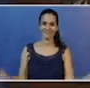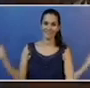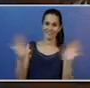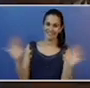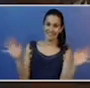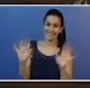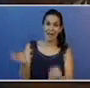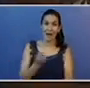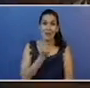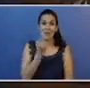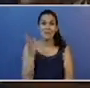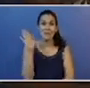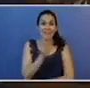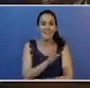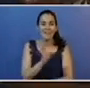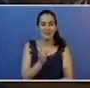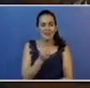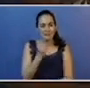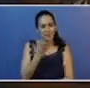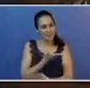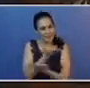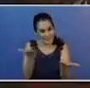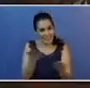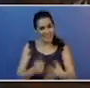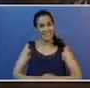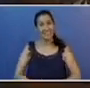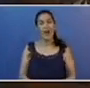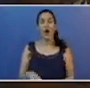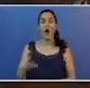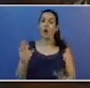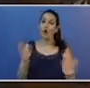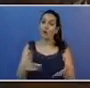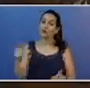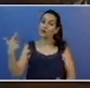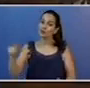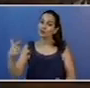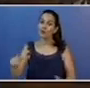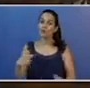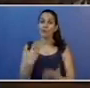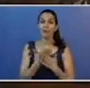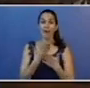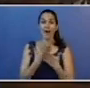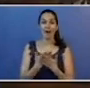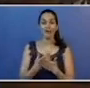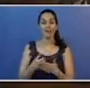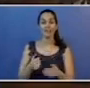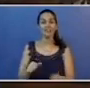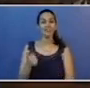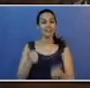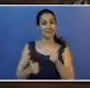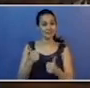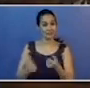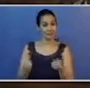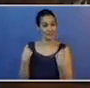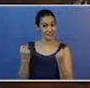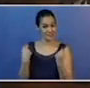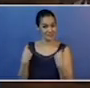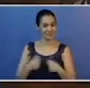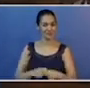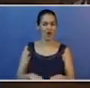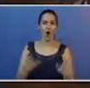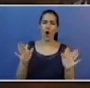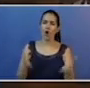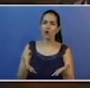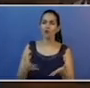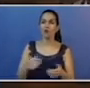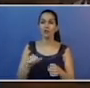Olá, boa tarde, tudo bem com vocês? Estamos aqui novamente para mais uma aula da disciplina de Educação Física. Hoje nós vamos fazer a nossa